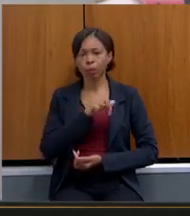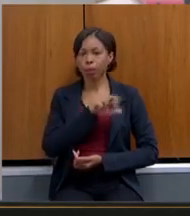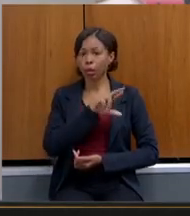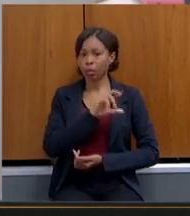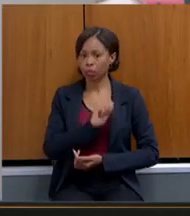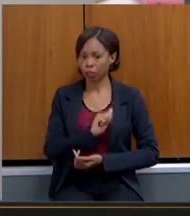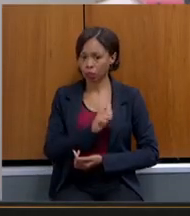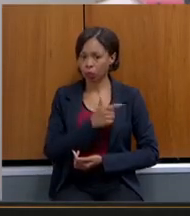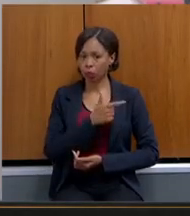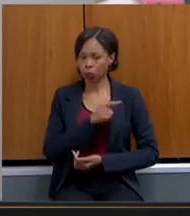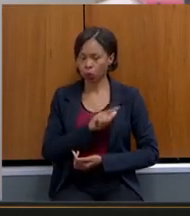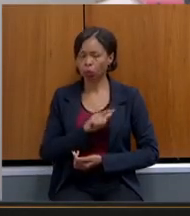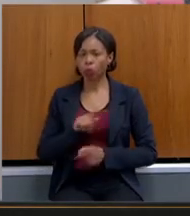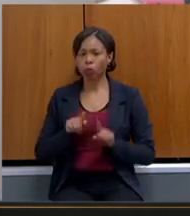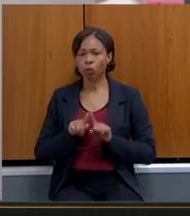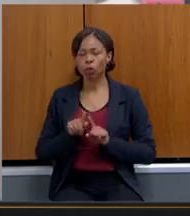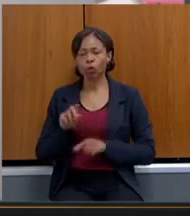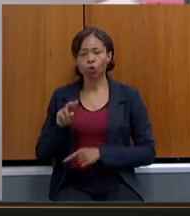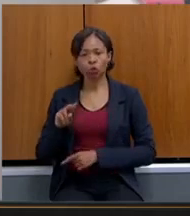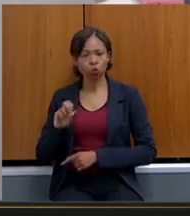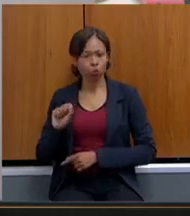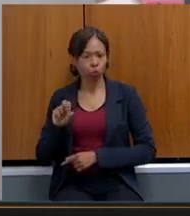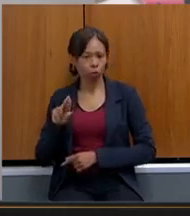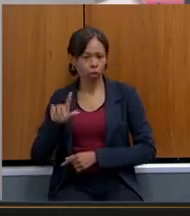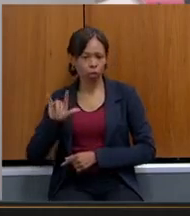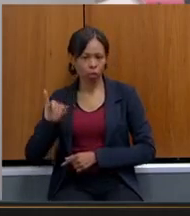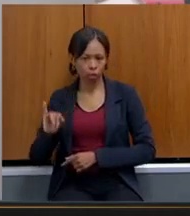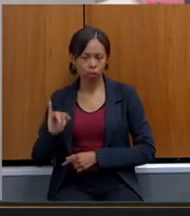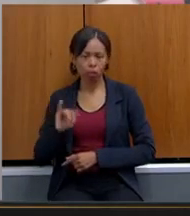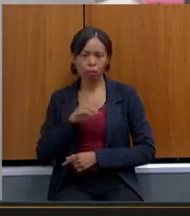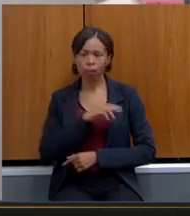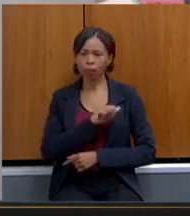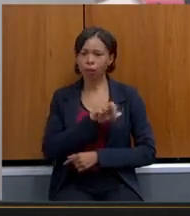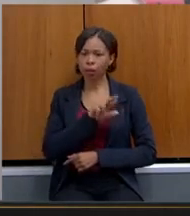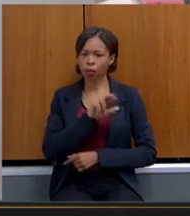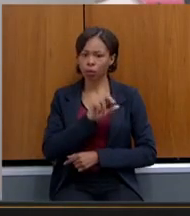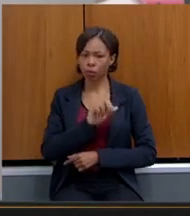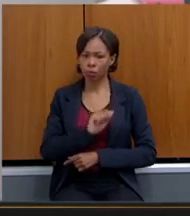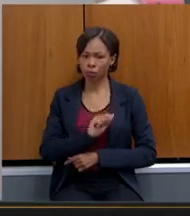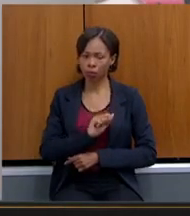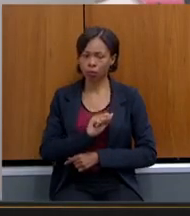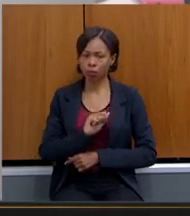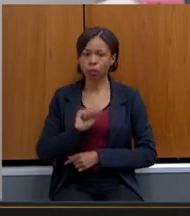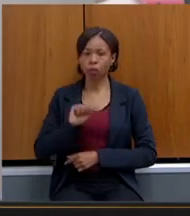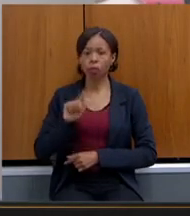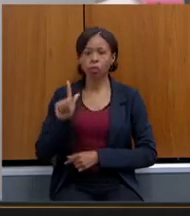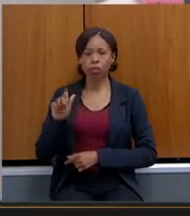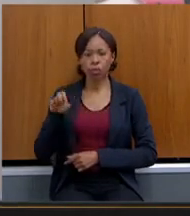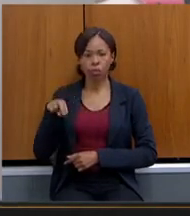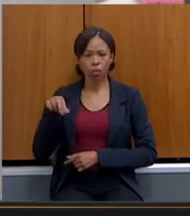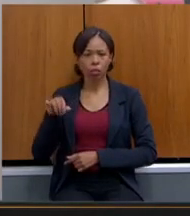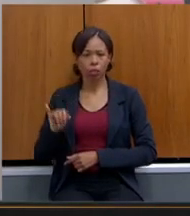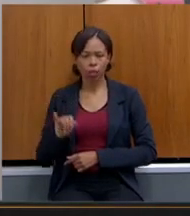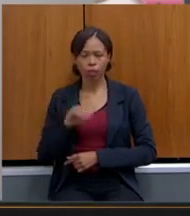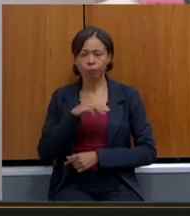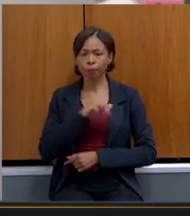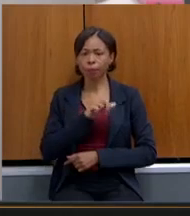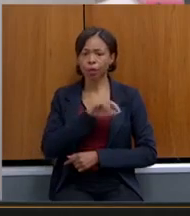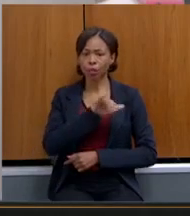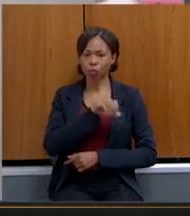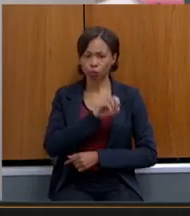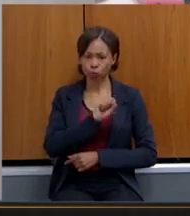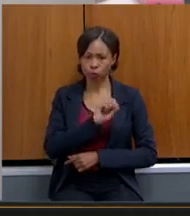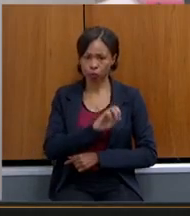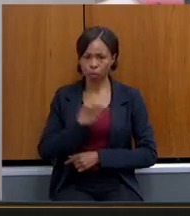Cleuza de Souza Sueli Mota Joana D'arc de Oliveira Maria ephigenia Pedrosa Geni Paiva Maria